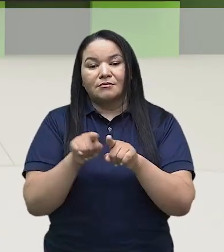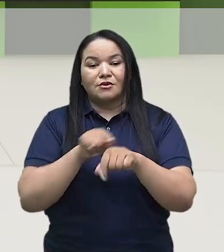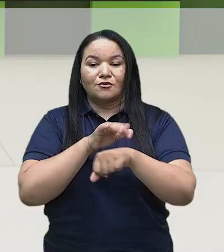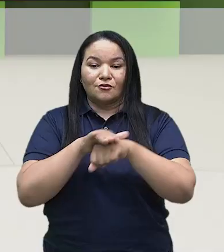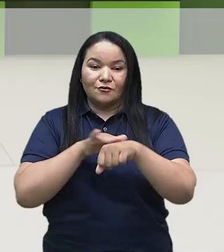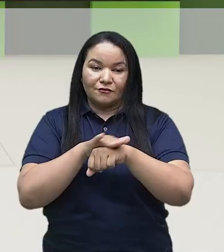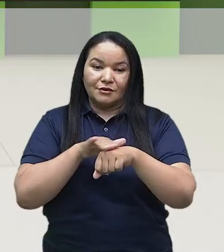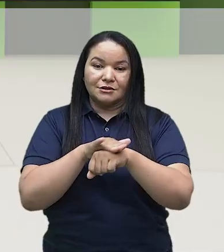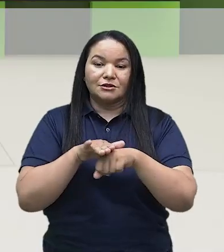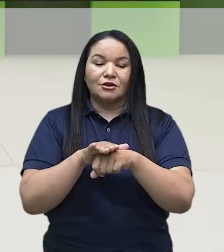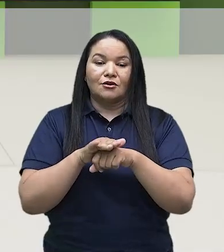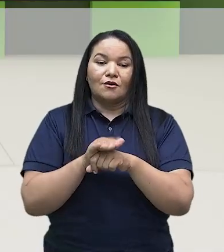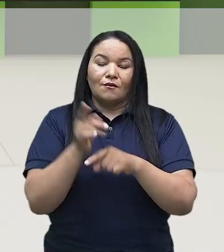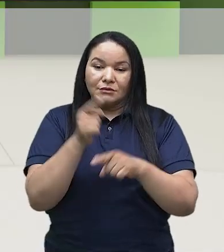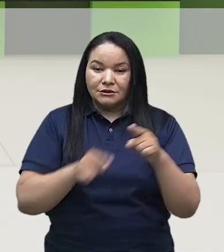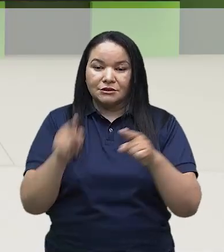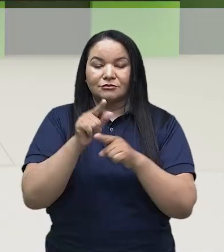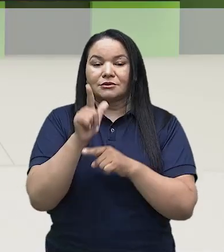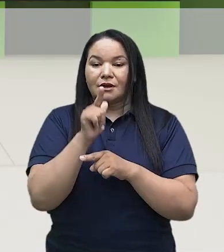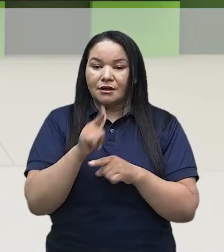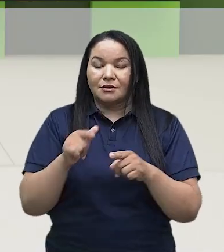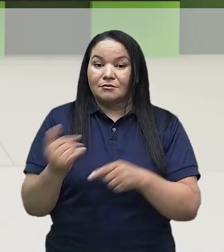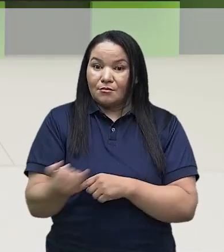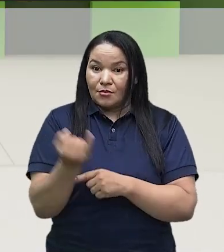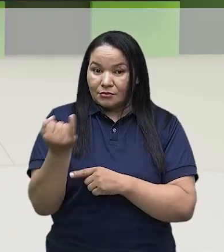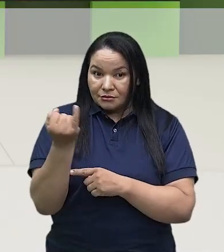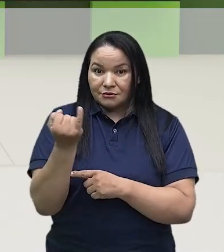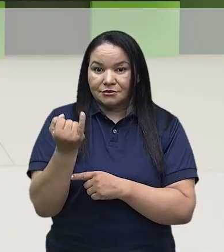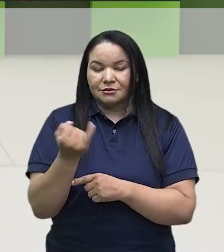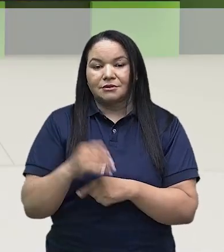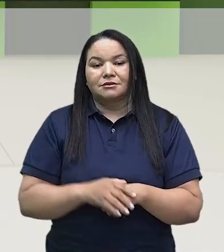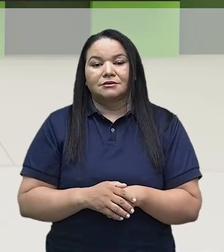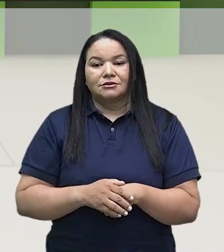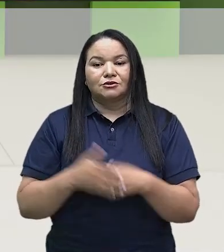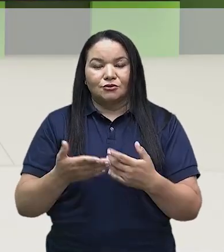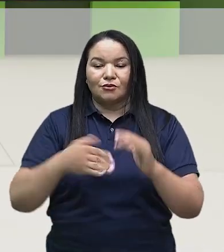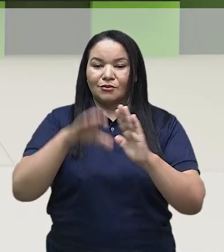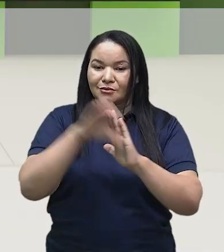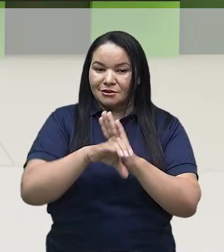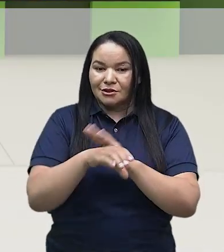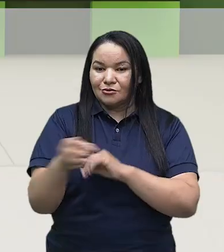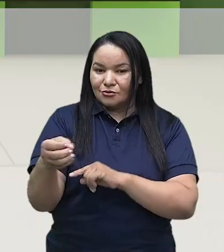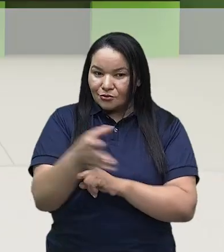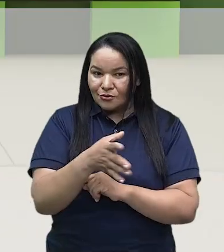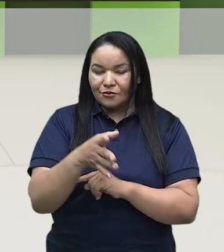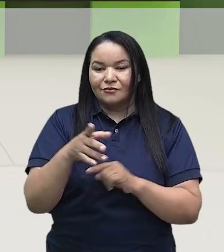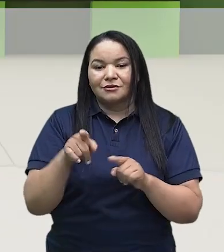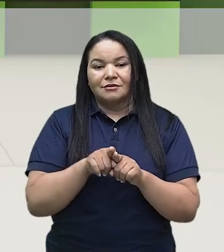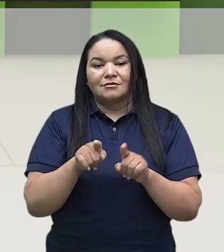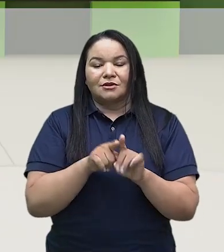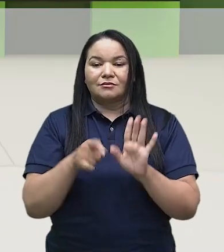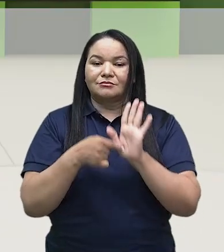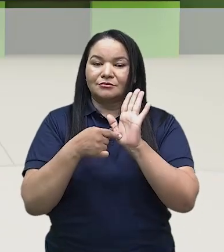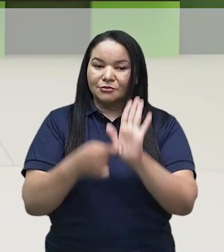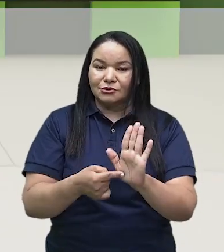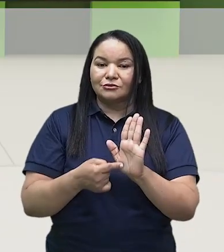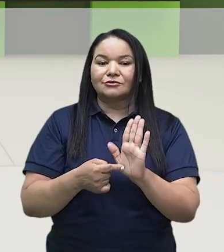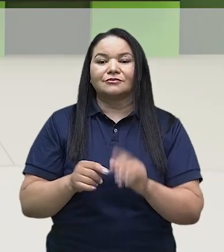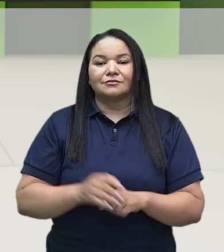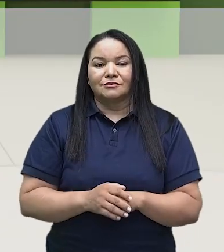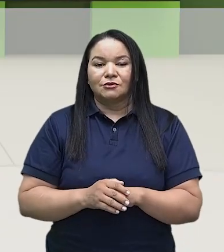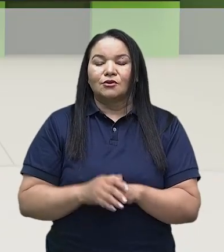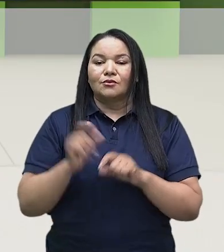pouquinho sobre o ciclo da água, da sua importância e um conceito novo, né? Trouxe um conceito novo aqui para